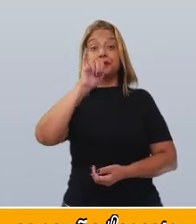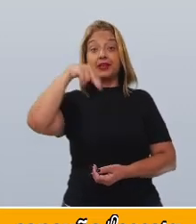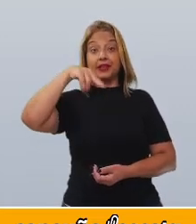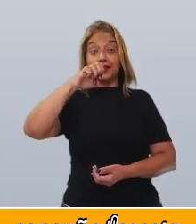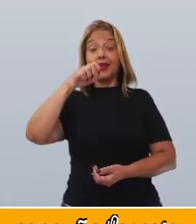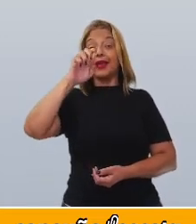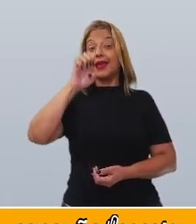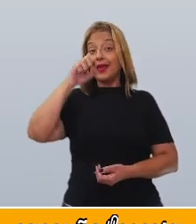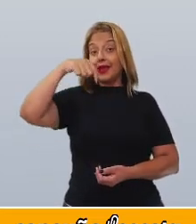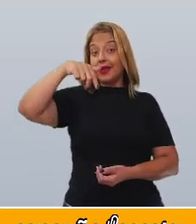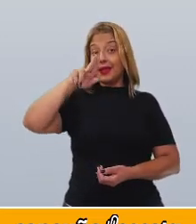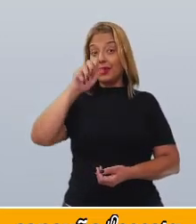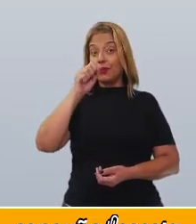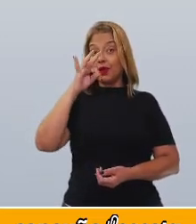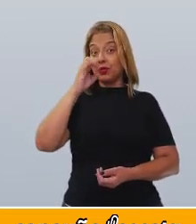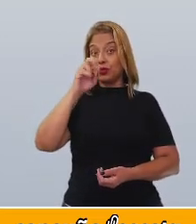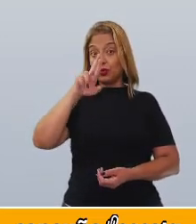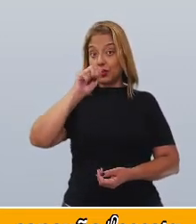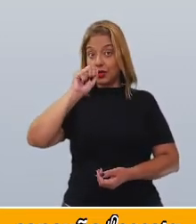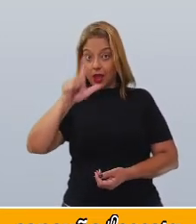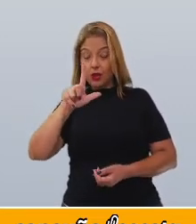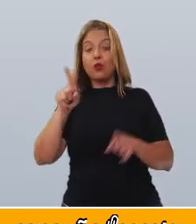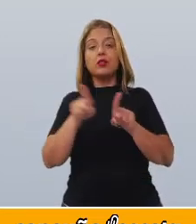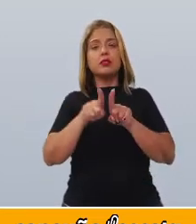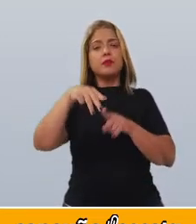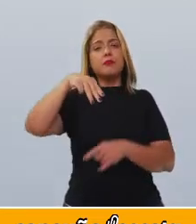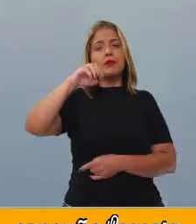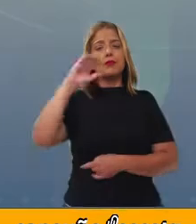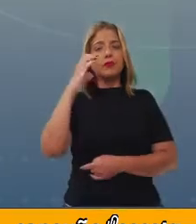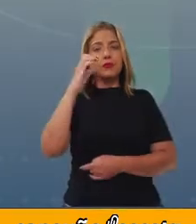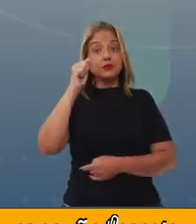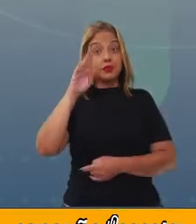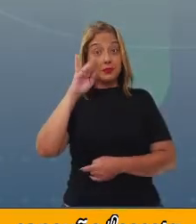Equatorial e Moçambique.